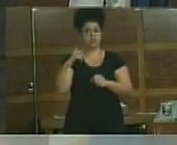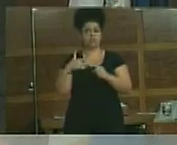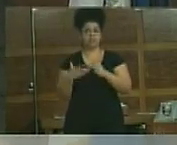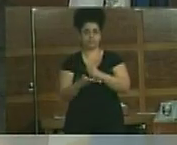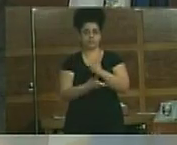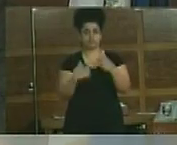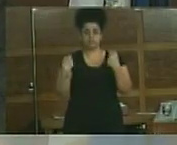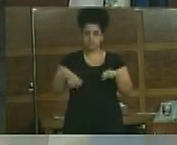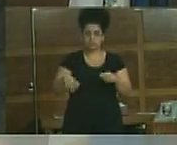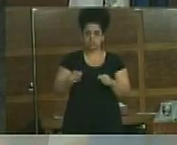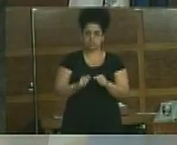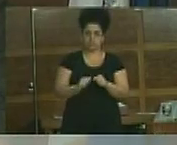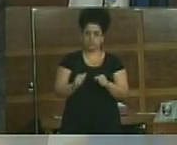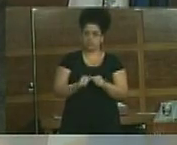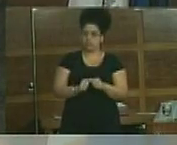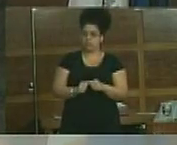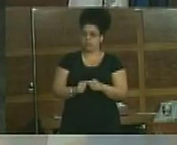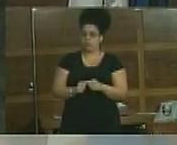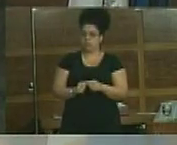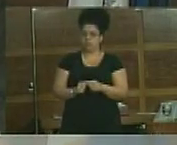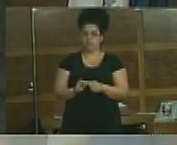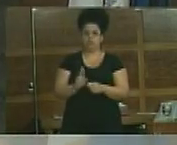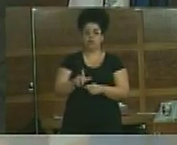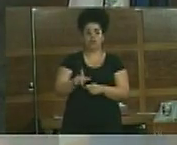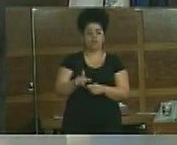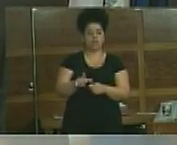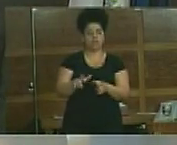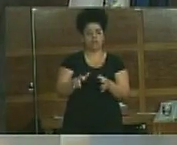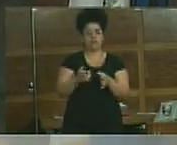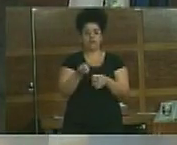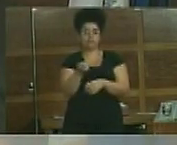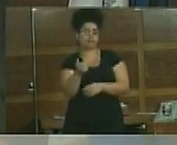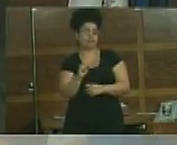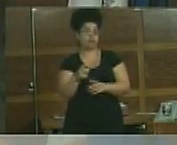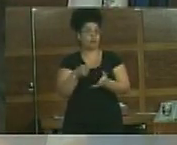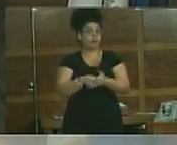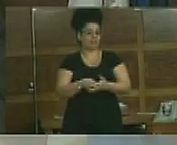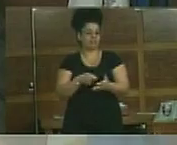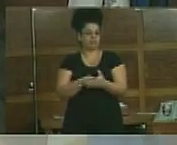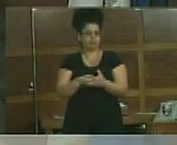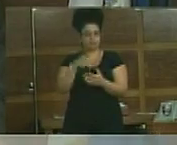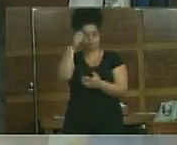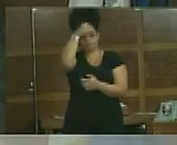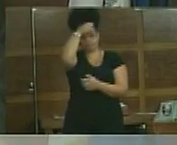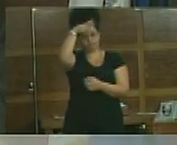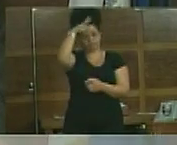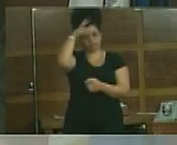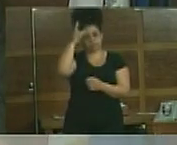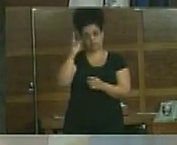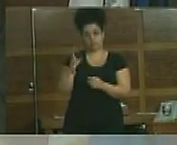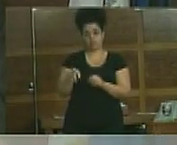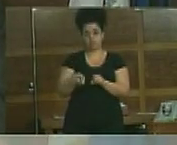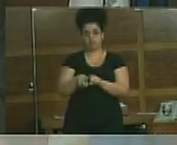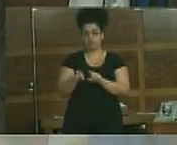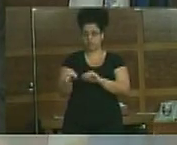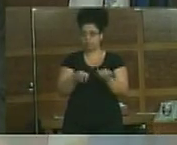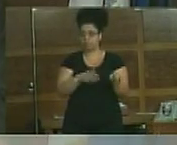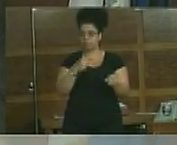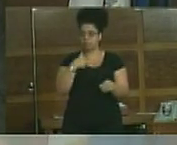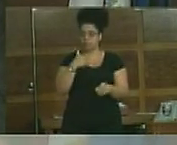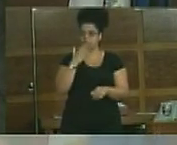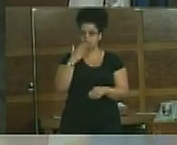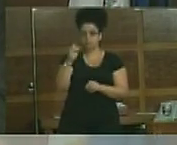feito, não é favor, não, é obrigação do poder público. Tá? A outra indicação, indico